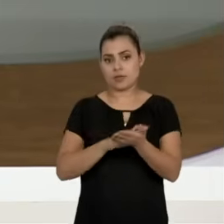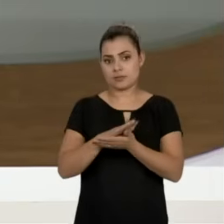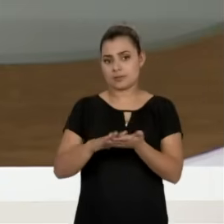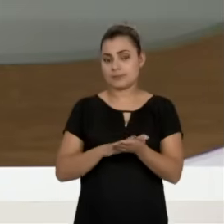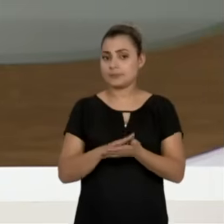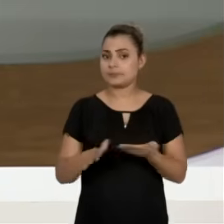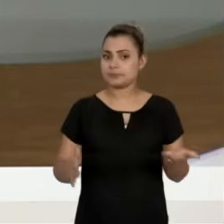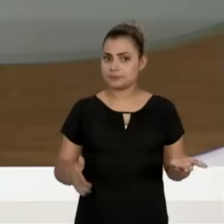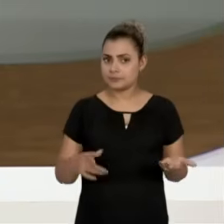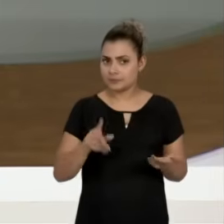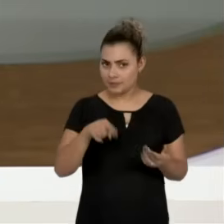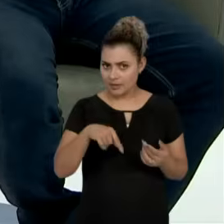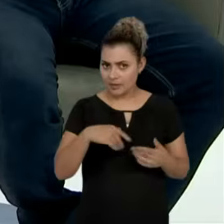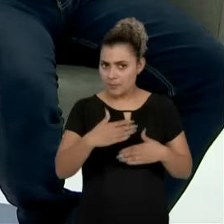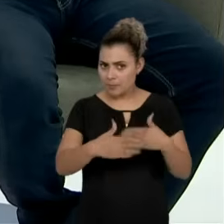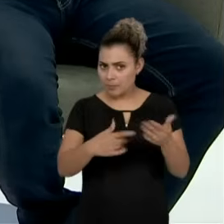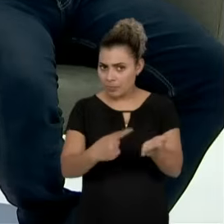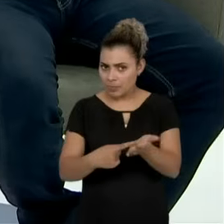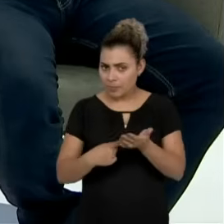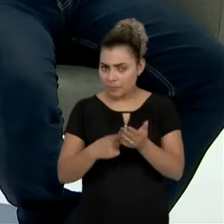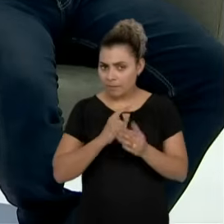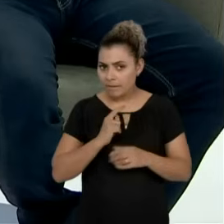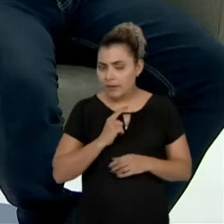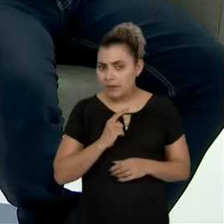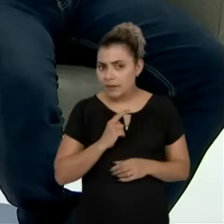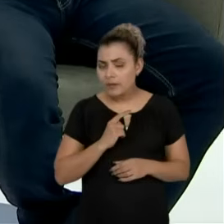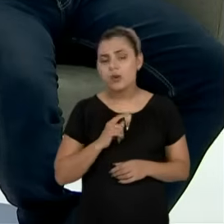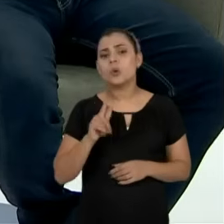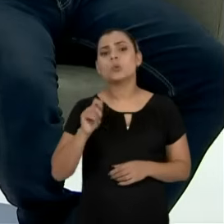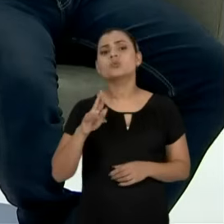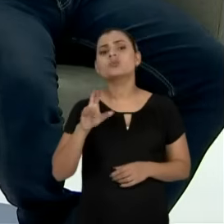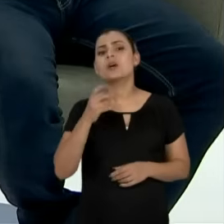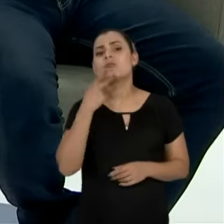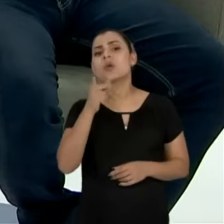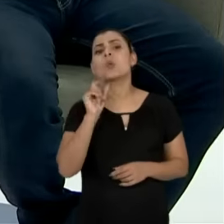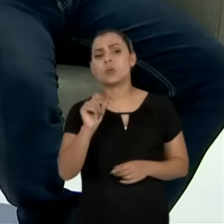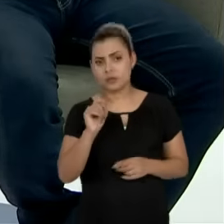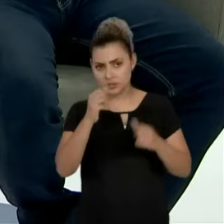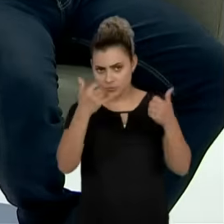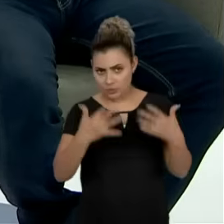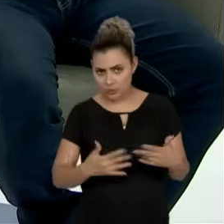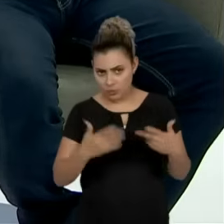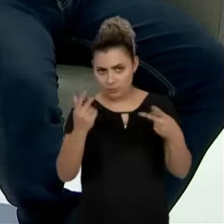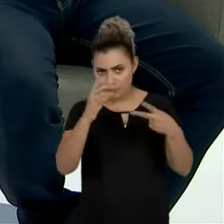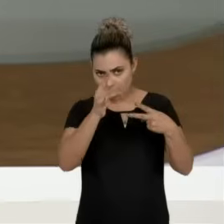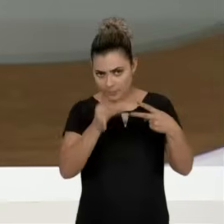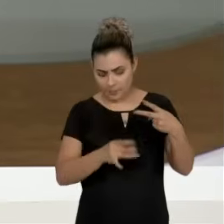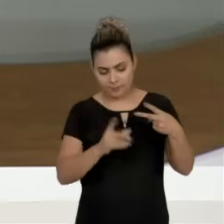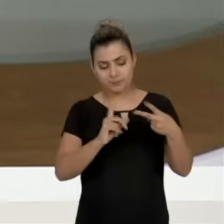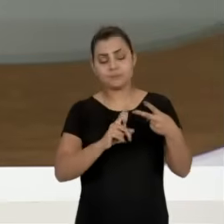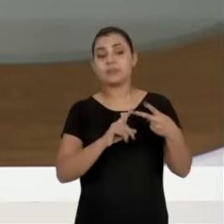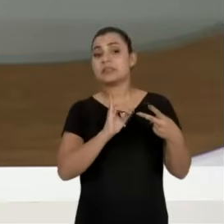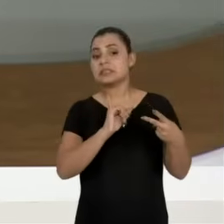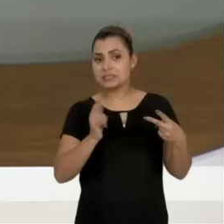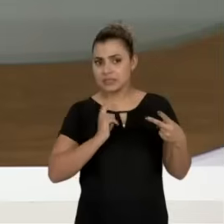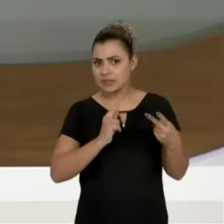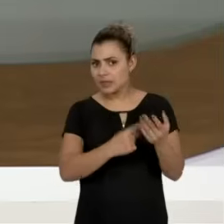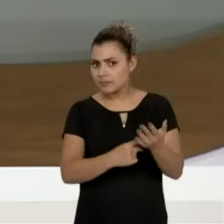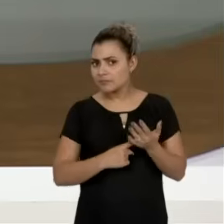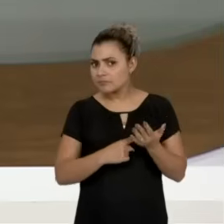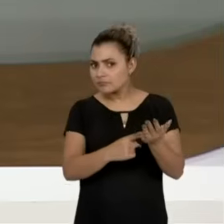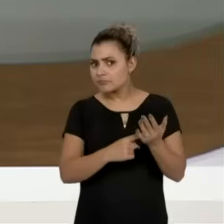Brasil. Isso está se desenrolando? Então, o que foi que o Gustavo disse? Ele justificou, ele apresentou uma defesa, e se há uma